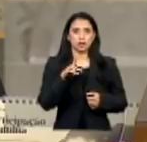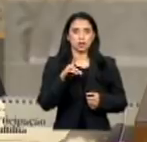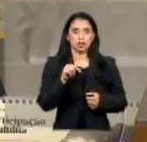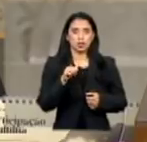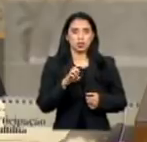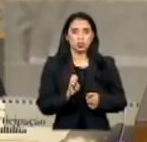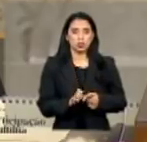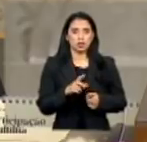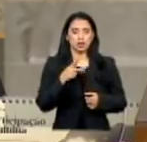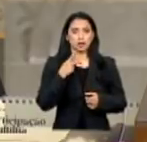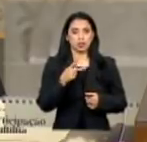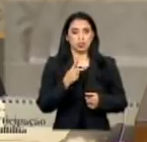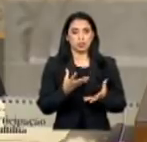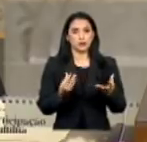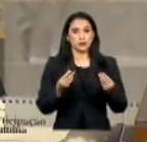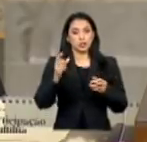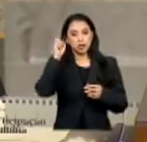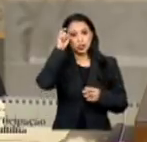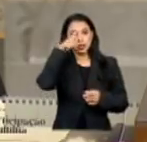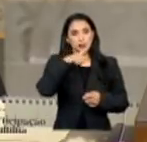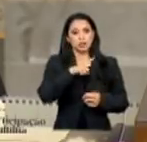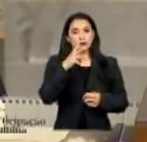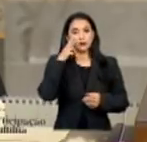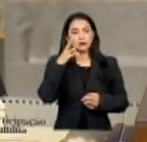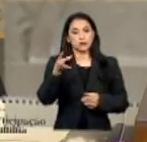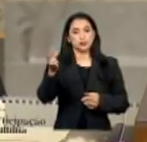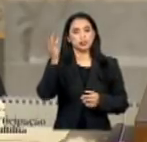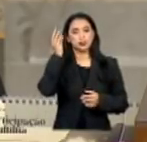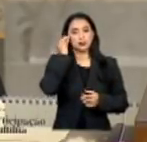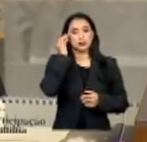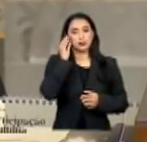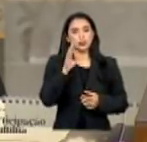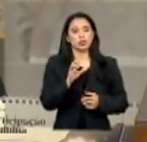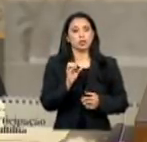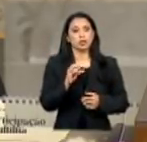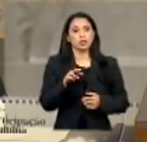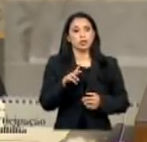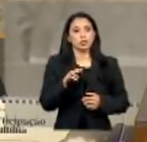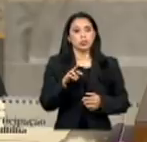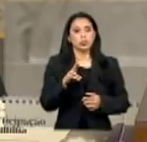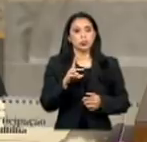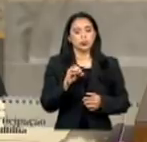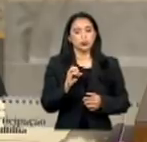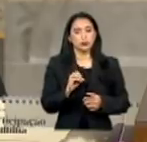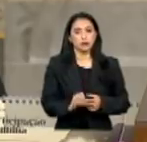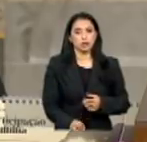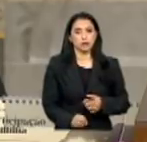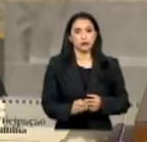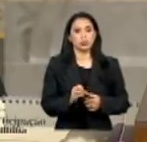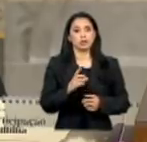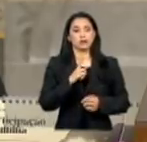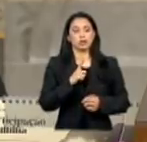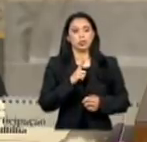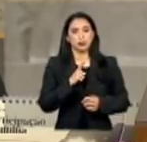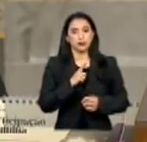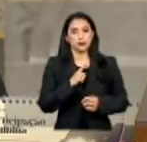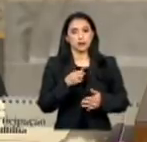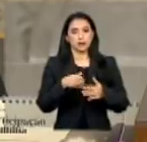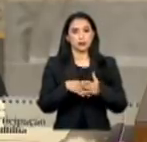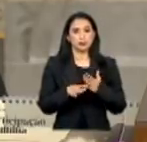entendo que é realmente muito difícil vislumbrar no curso da persecução penal um ato que realizados e indícios